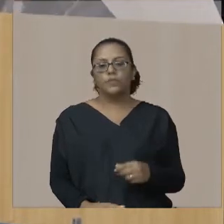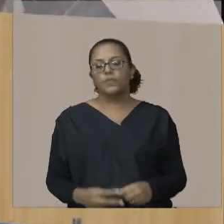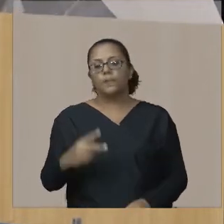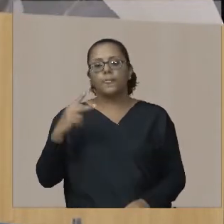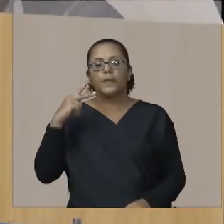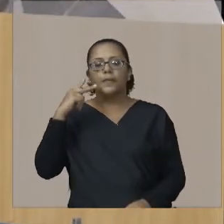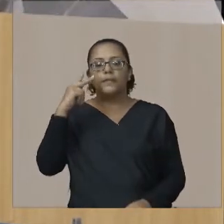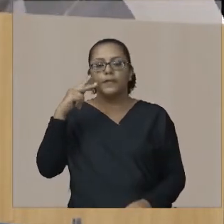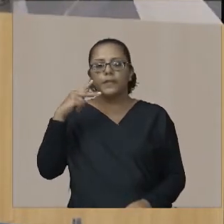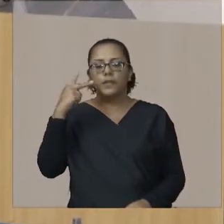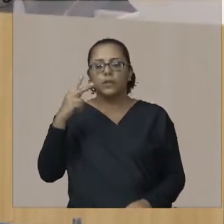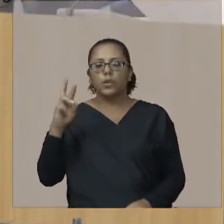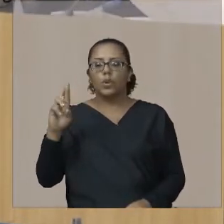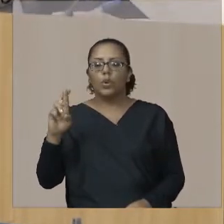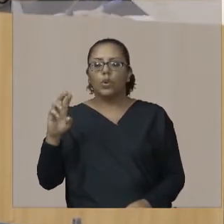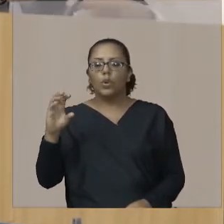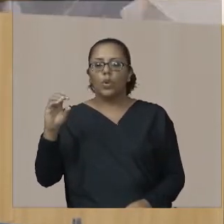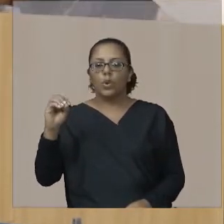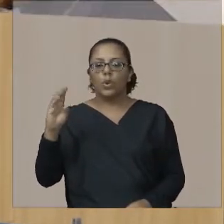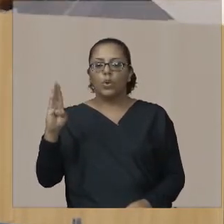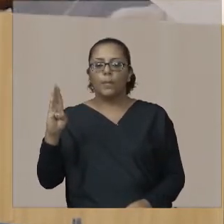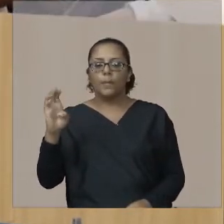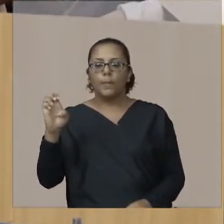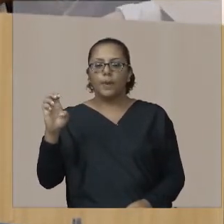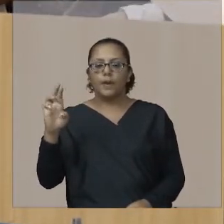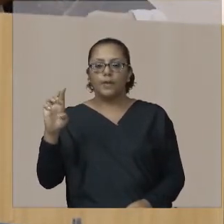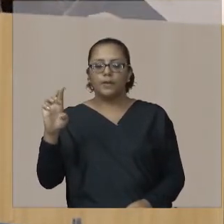Vereador Roberto Chagas.